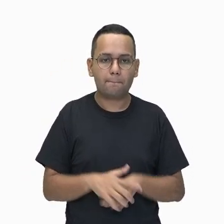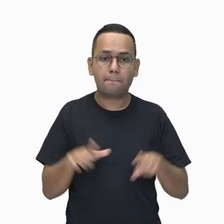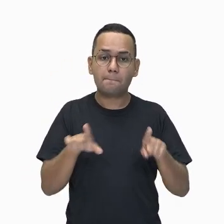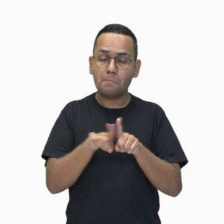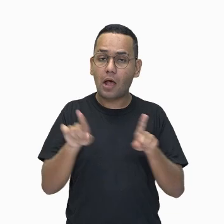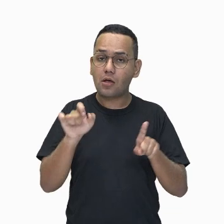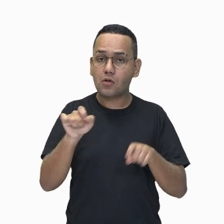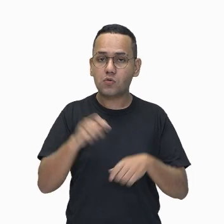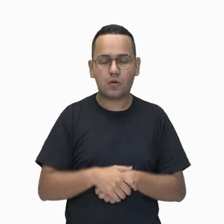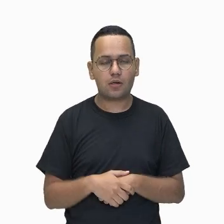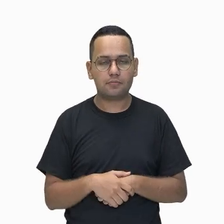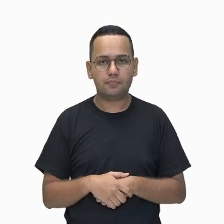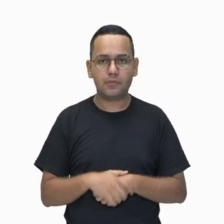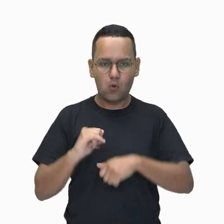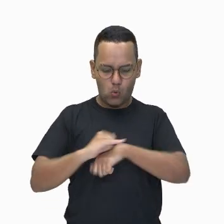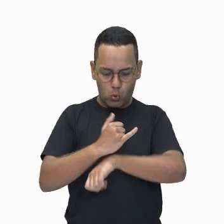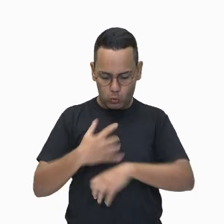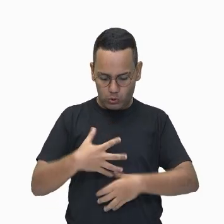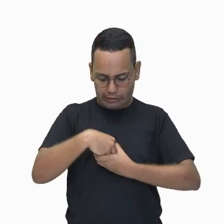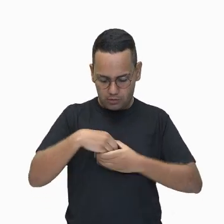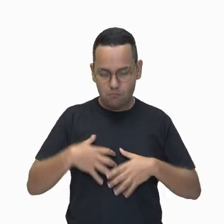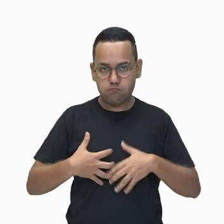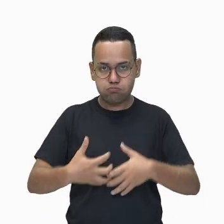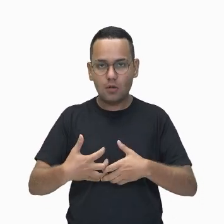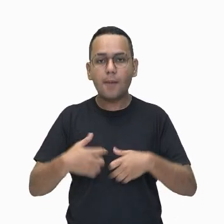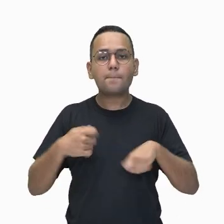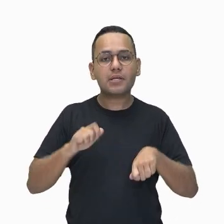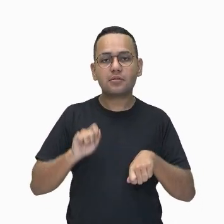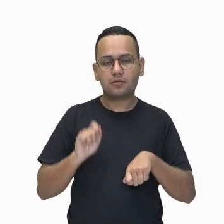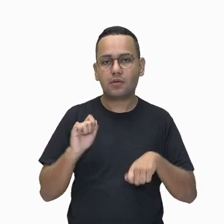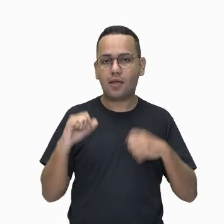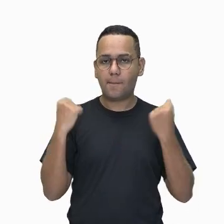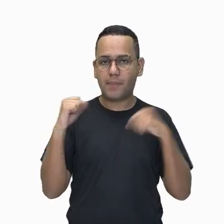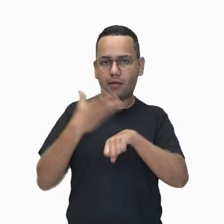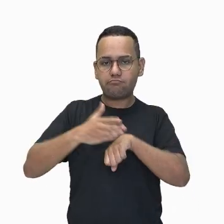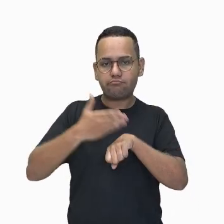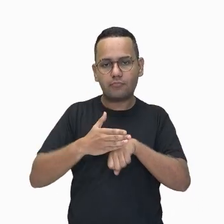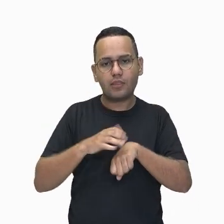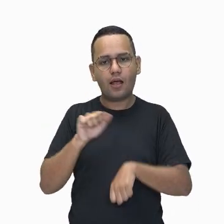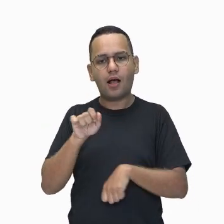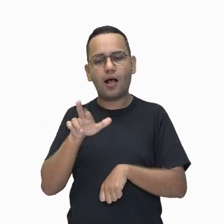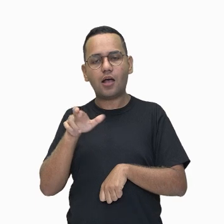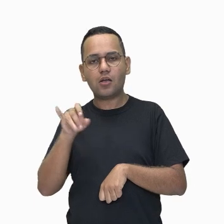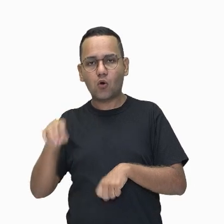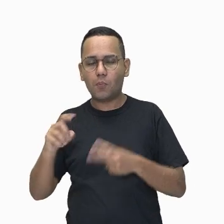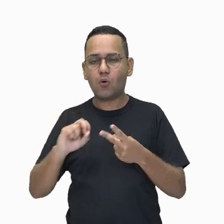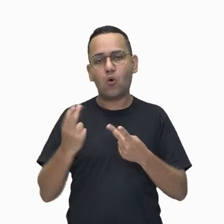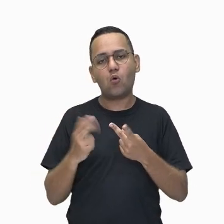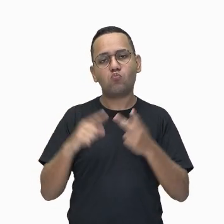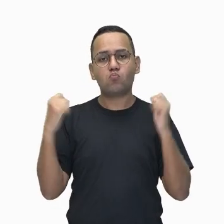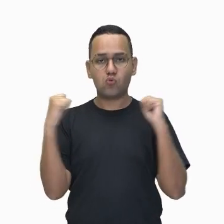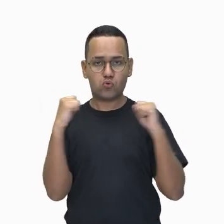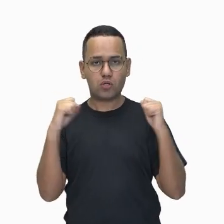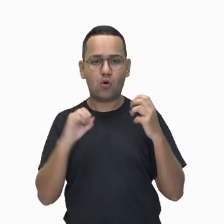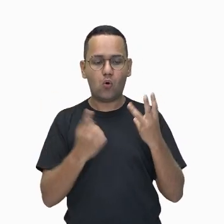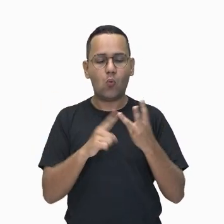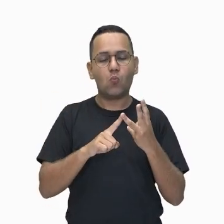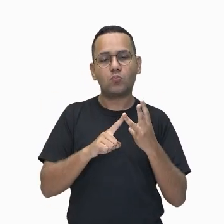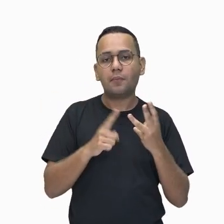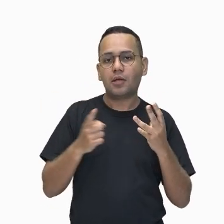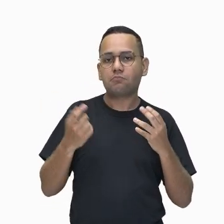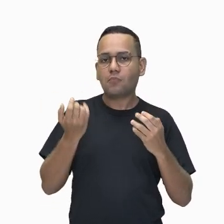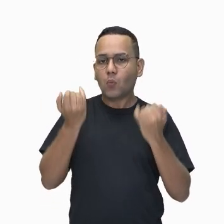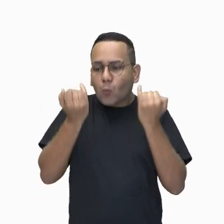mais internalizada precisa fazer mais exercício aeróbico, fazer musculação e, claro, fazer uma dieta bem